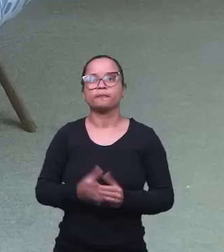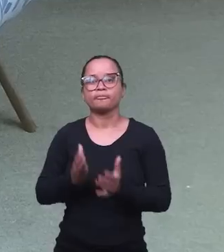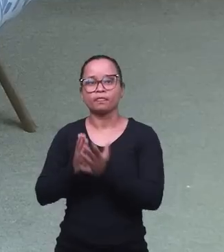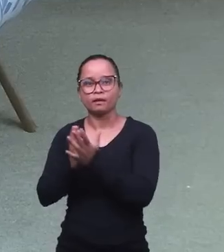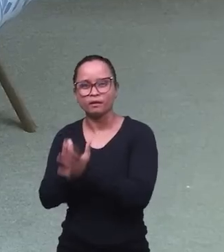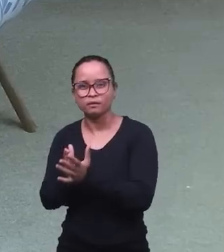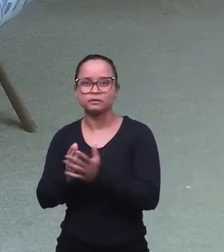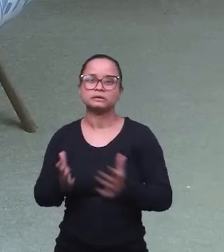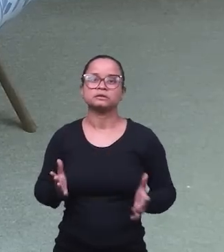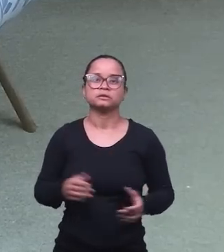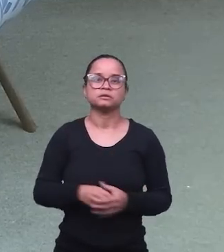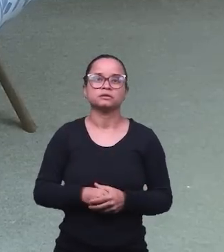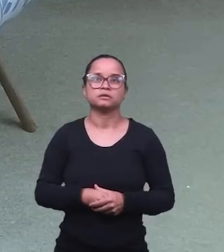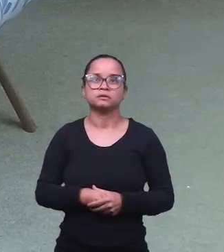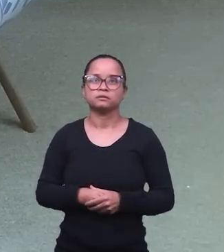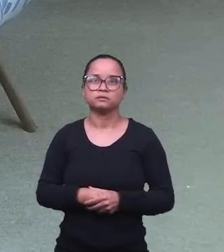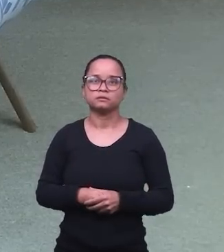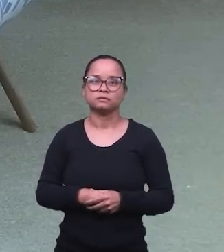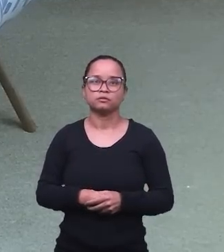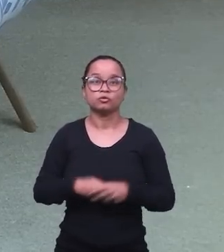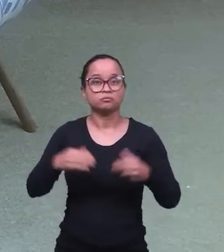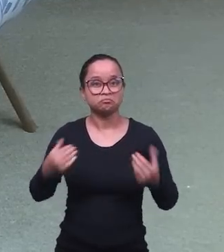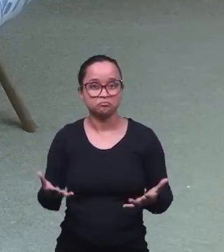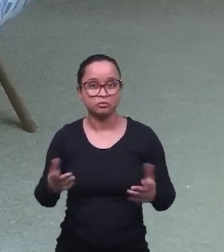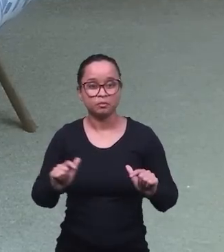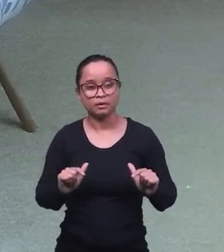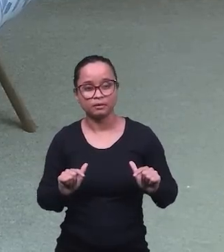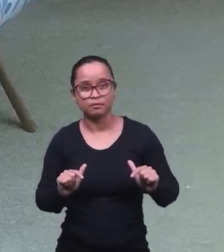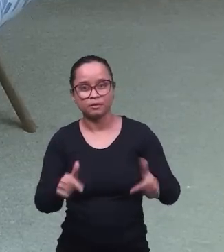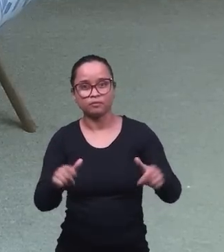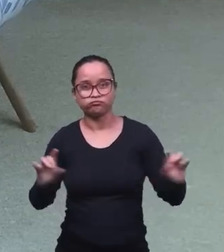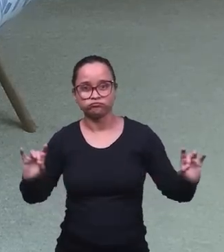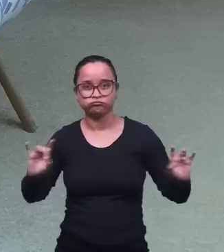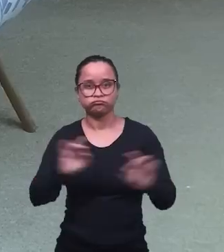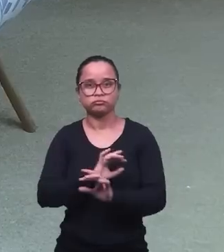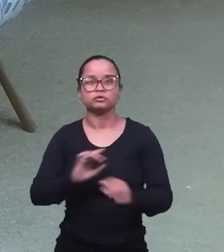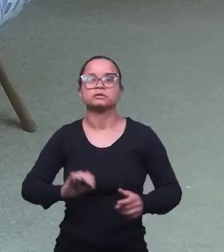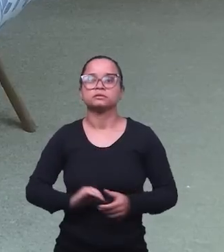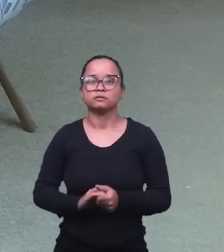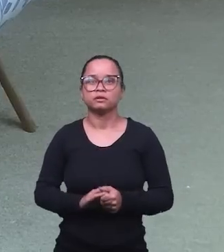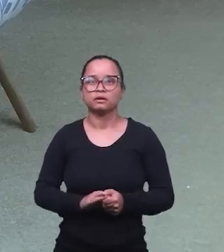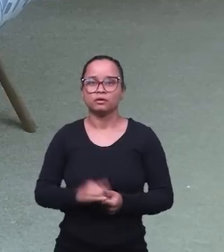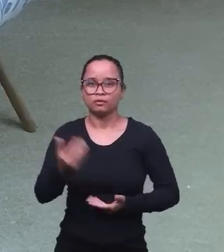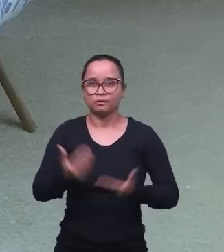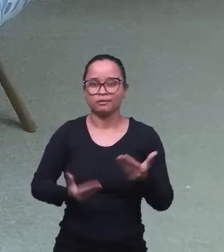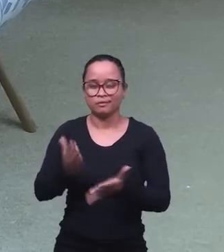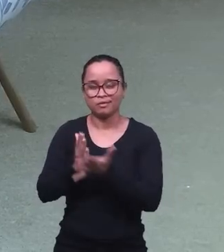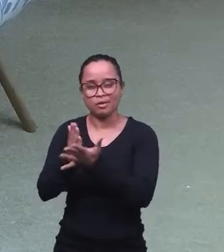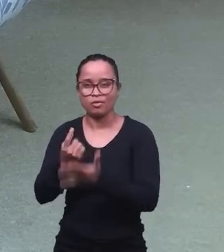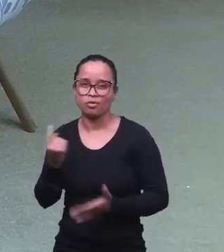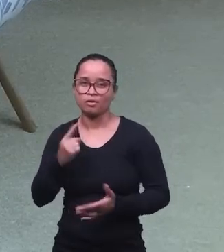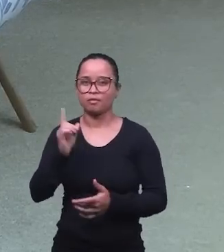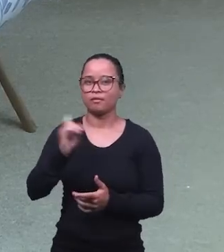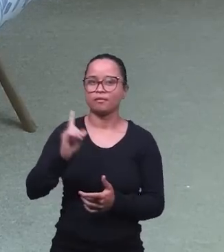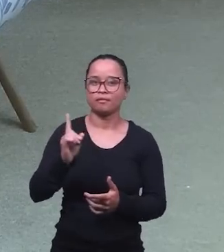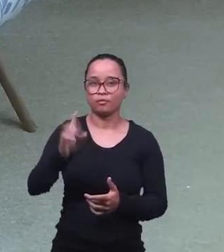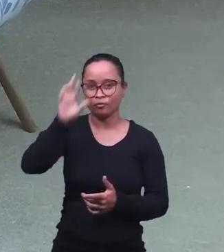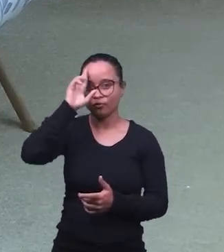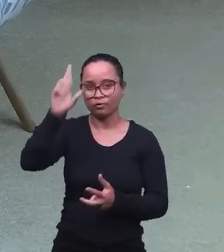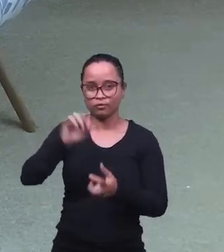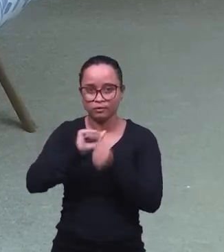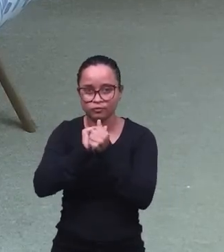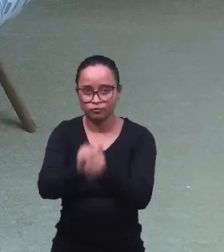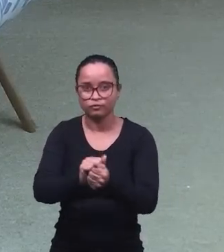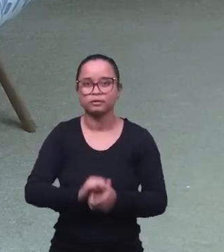conduzindo, orientando, não é? Ou seja, uma operação completa. A igreja não caminha sozinha. Glória a né? Jesus. Amém. O